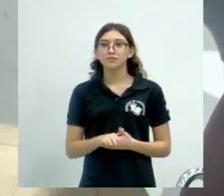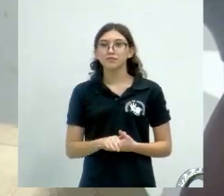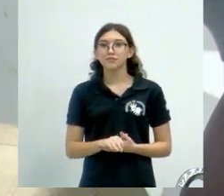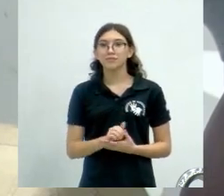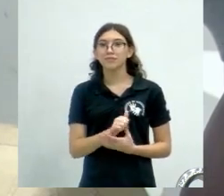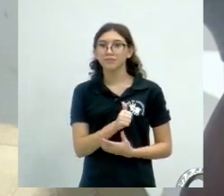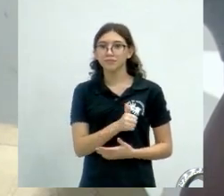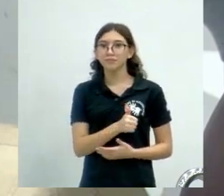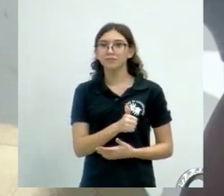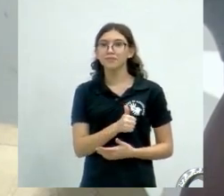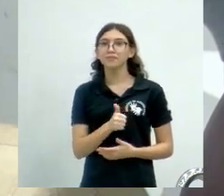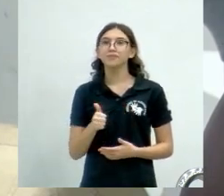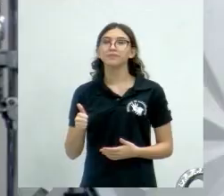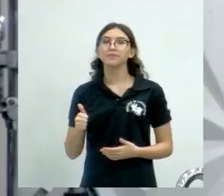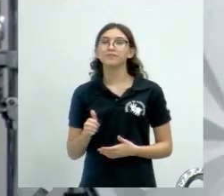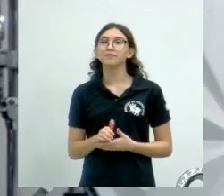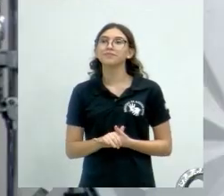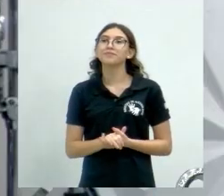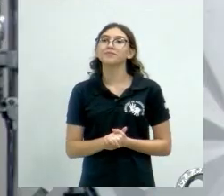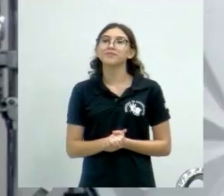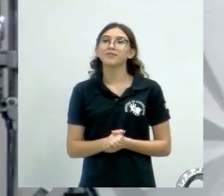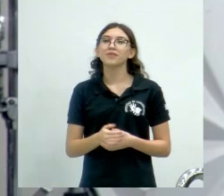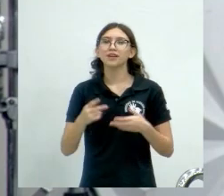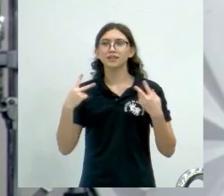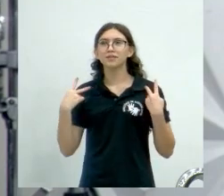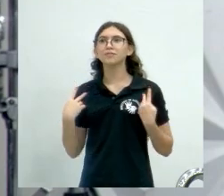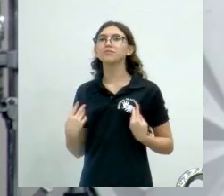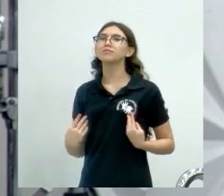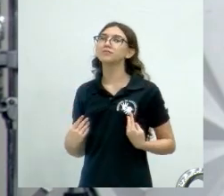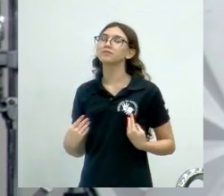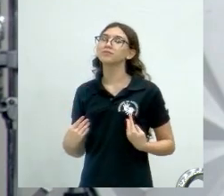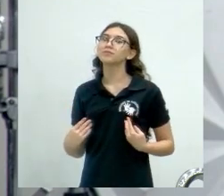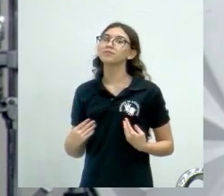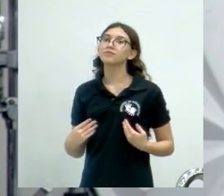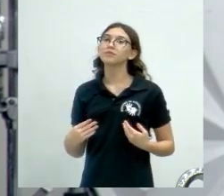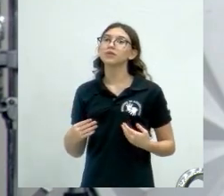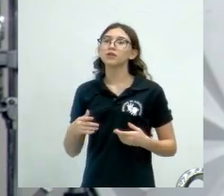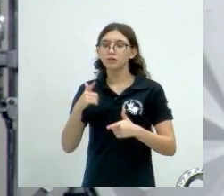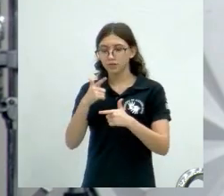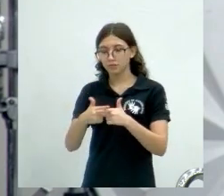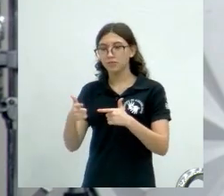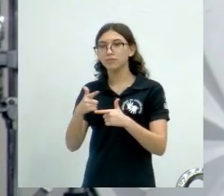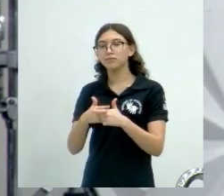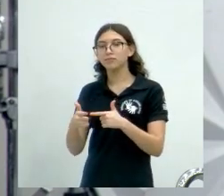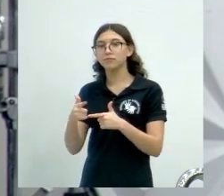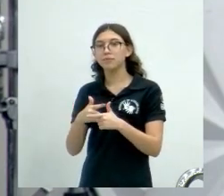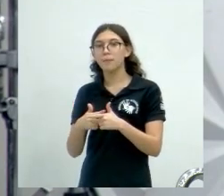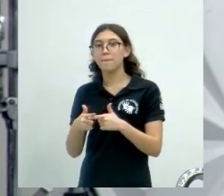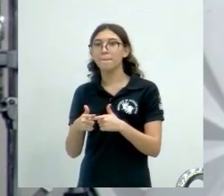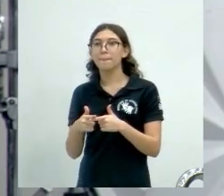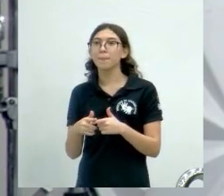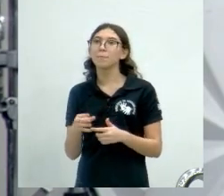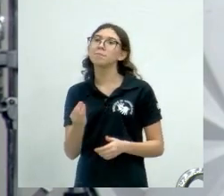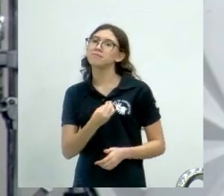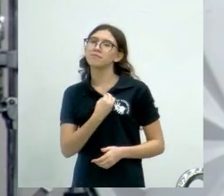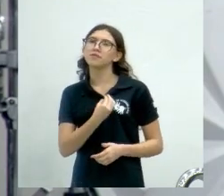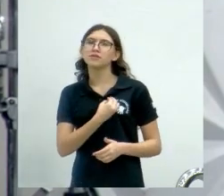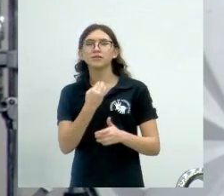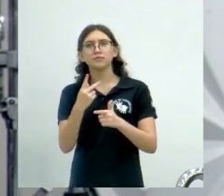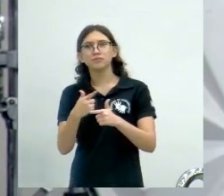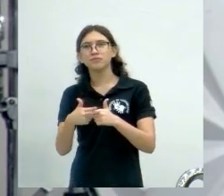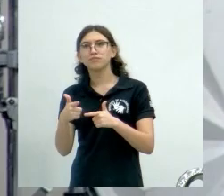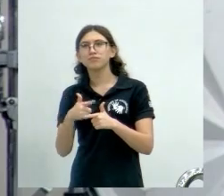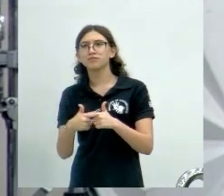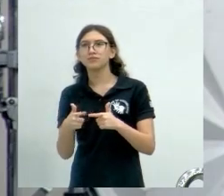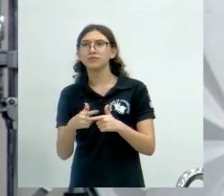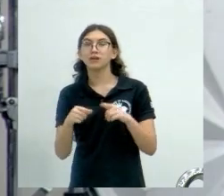sabedoria para ter a postura necessária diante de uma situação de crise. Eu não sei se você está passando por uma situação de crise, mas